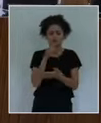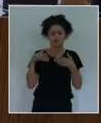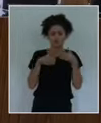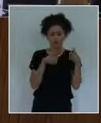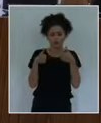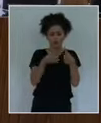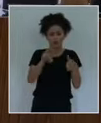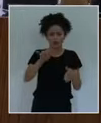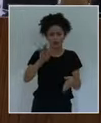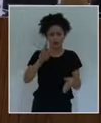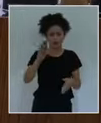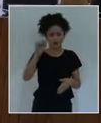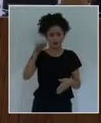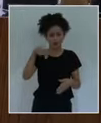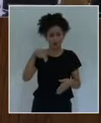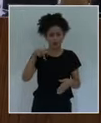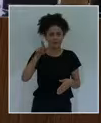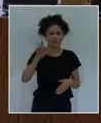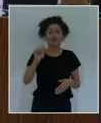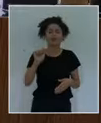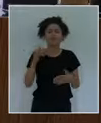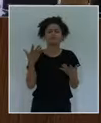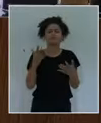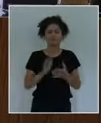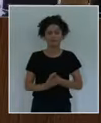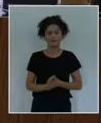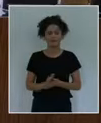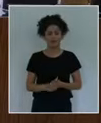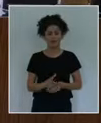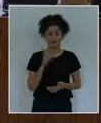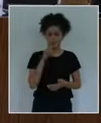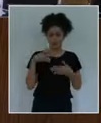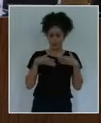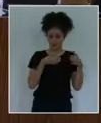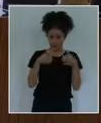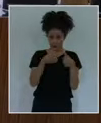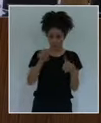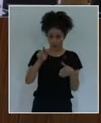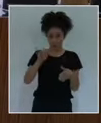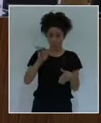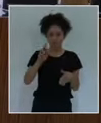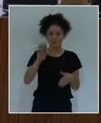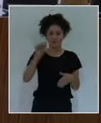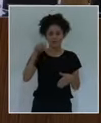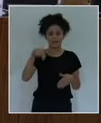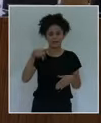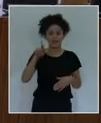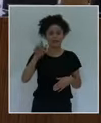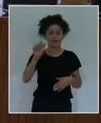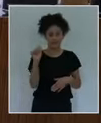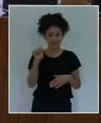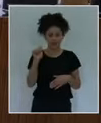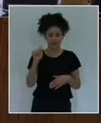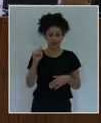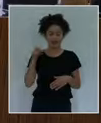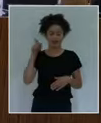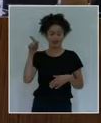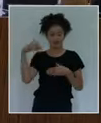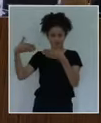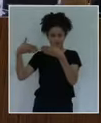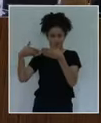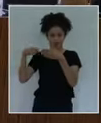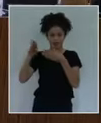Piranga é aquela questão que eu falei aqui sobre a usina hidrelétrica da Brecha, né? Agora, referente ao Ribeirão Valaçu,